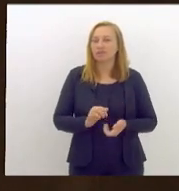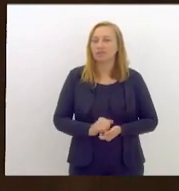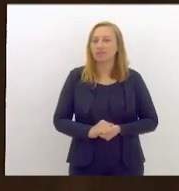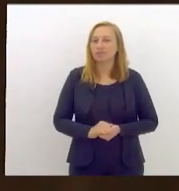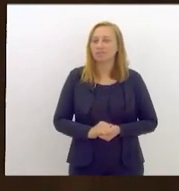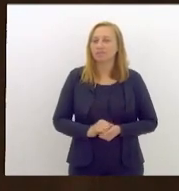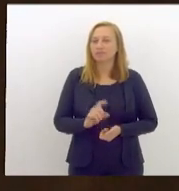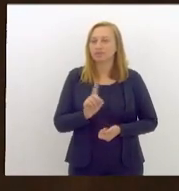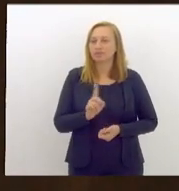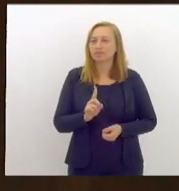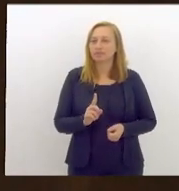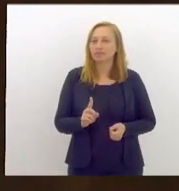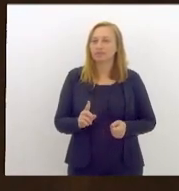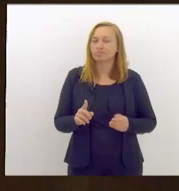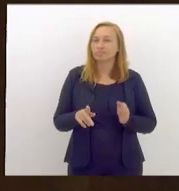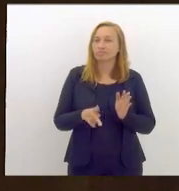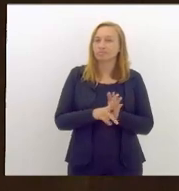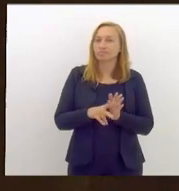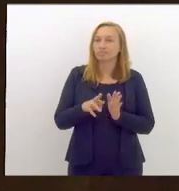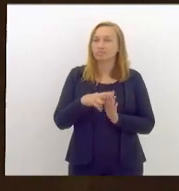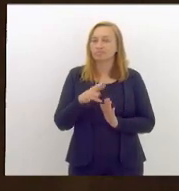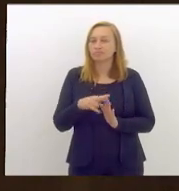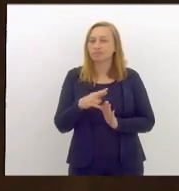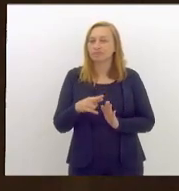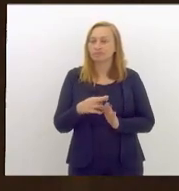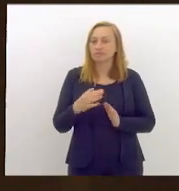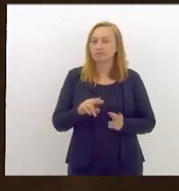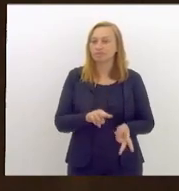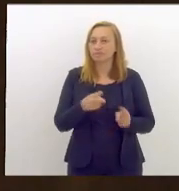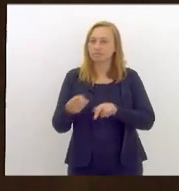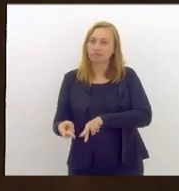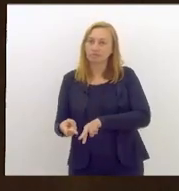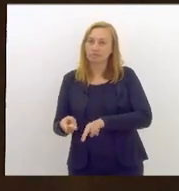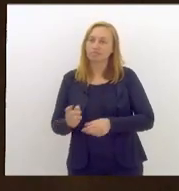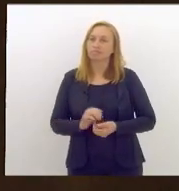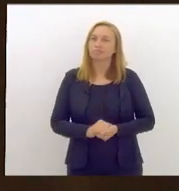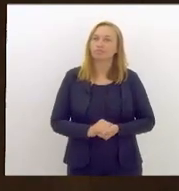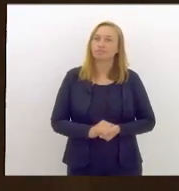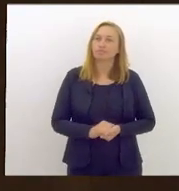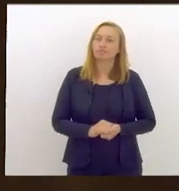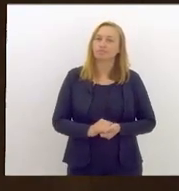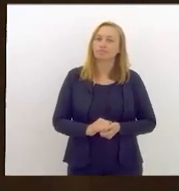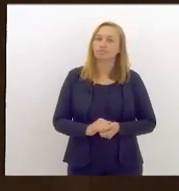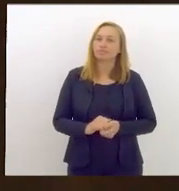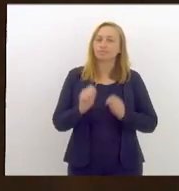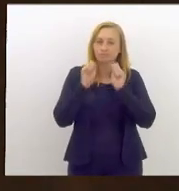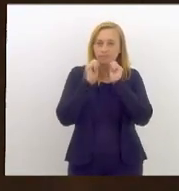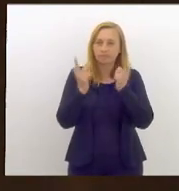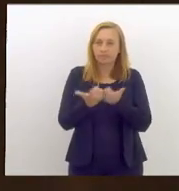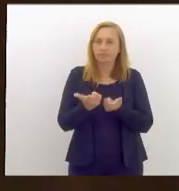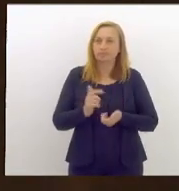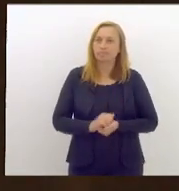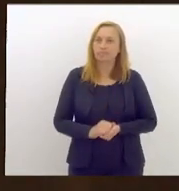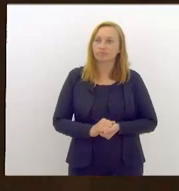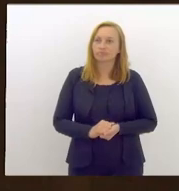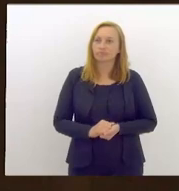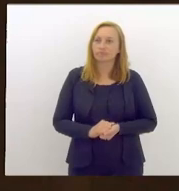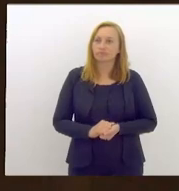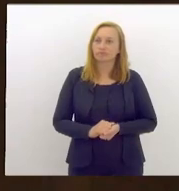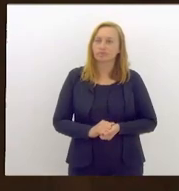não um projeto de resolução encaminhado ao órgão ao pleno aqui da Assembleia